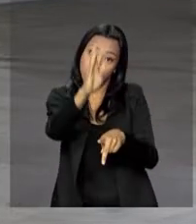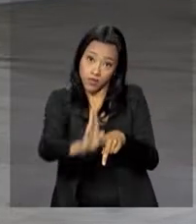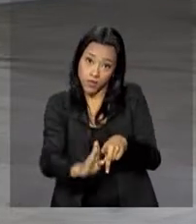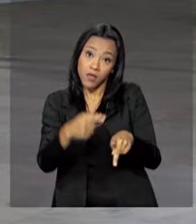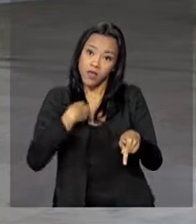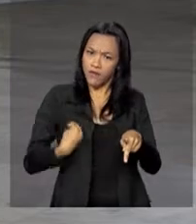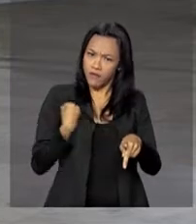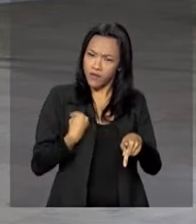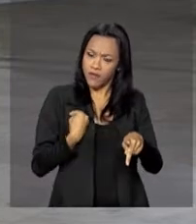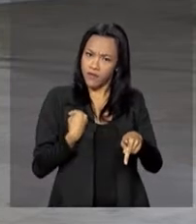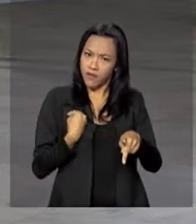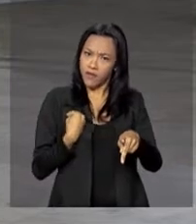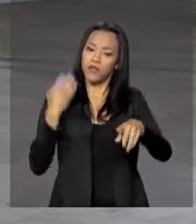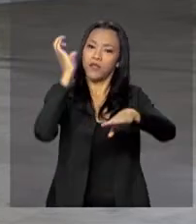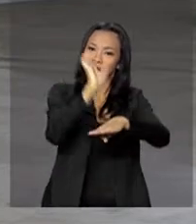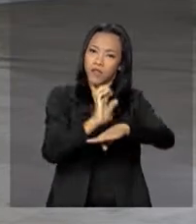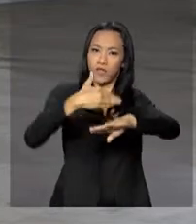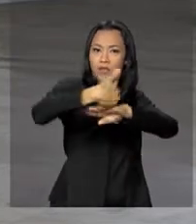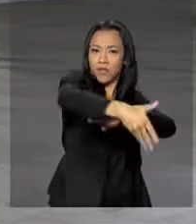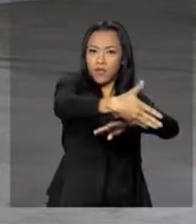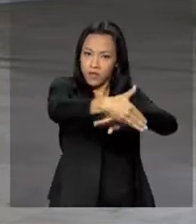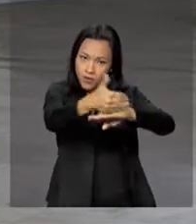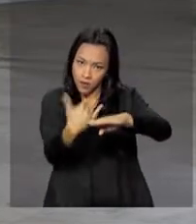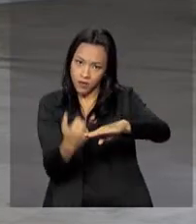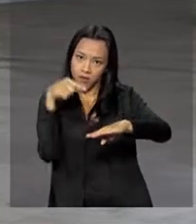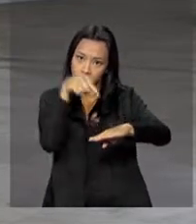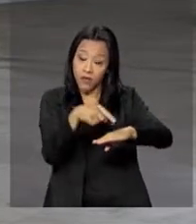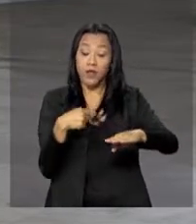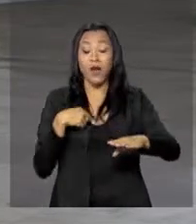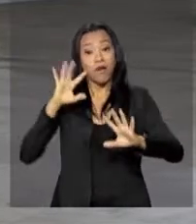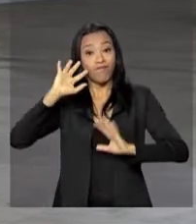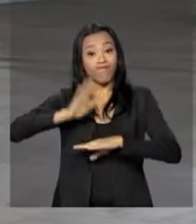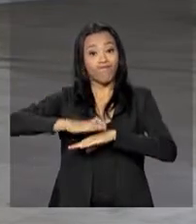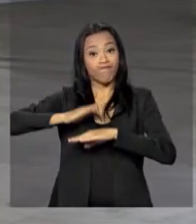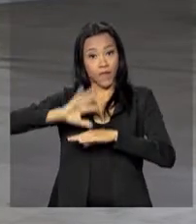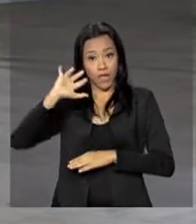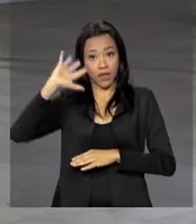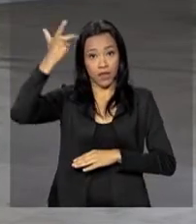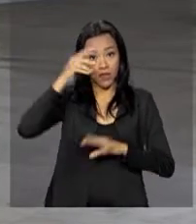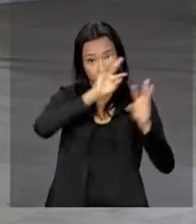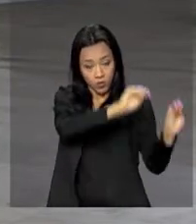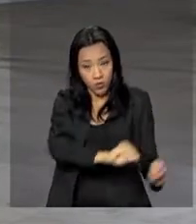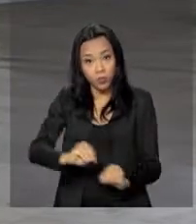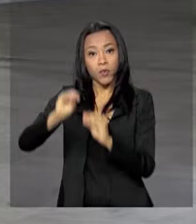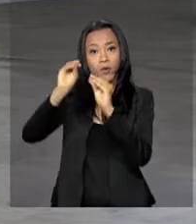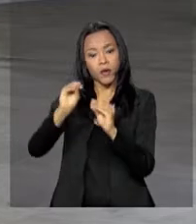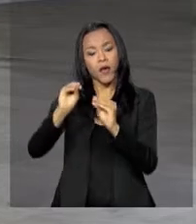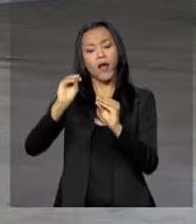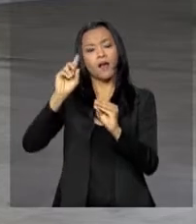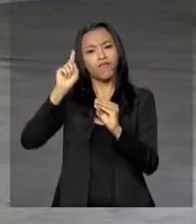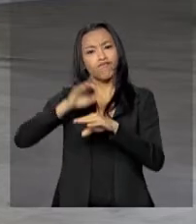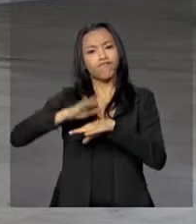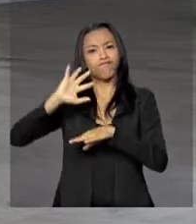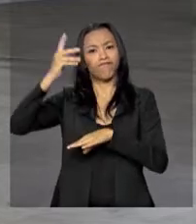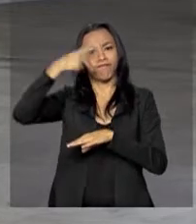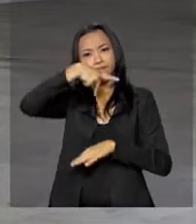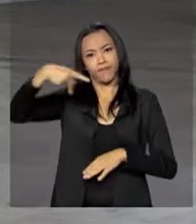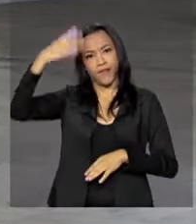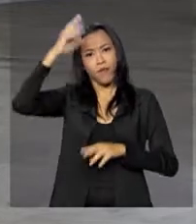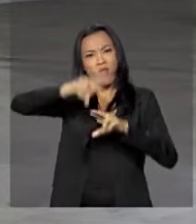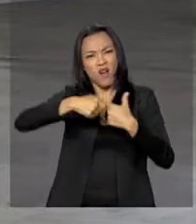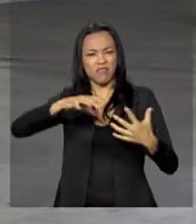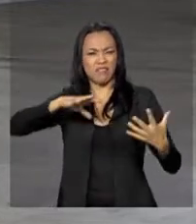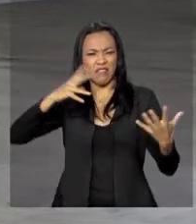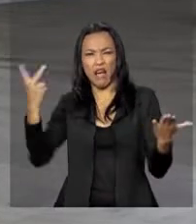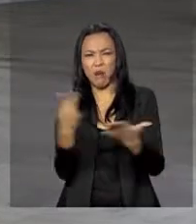em roraima o a decisão de prorrogar esse decreto foi tomada depois do aumento da tensão no